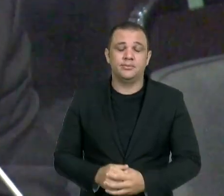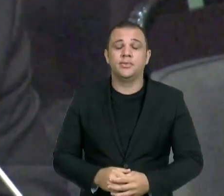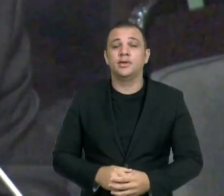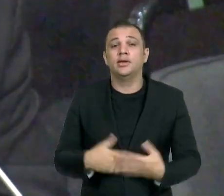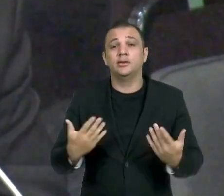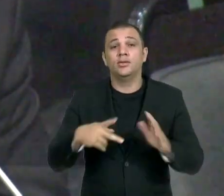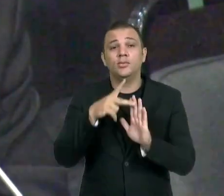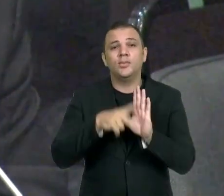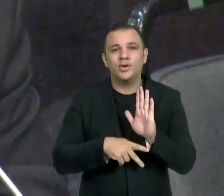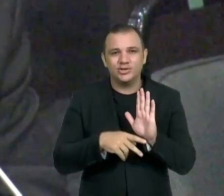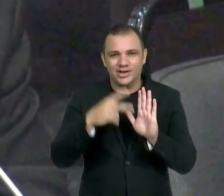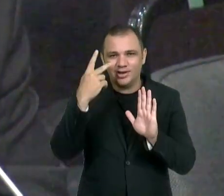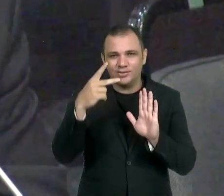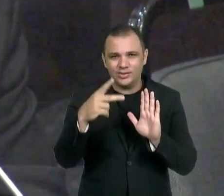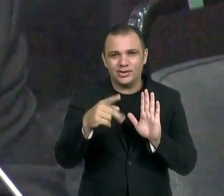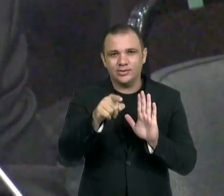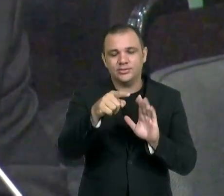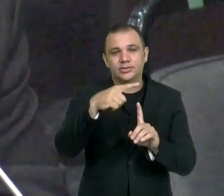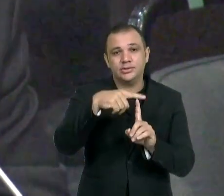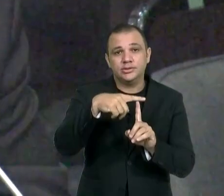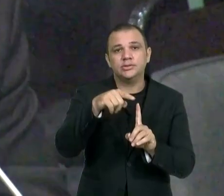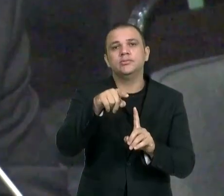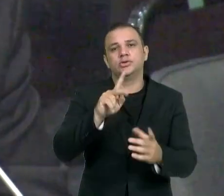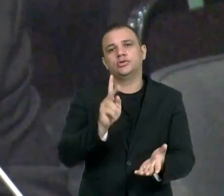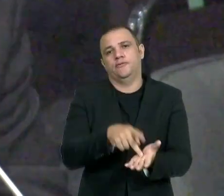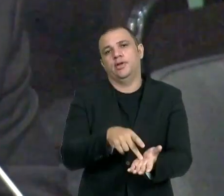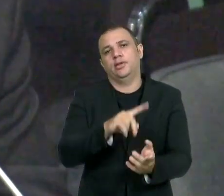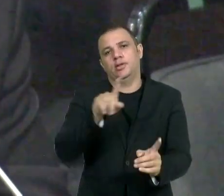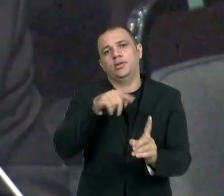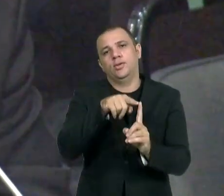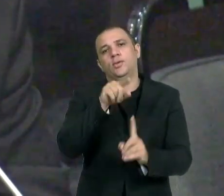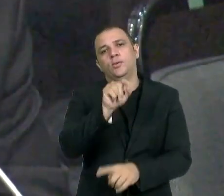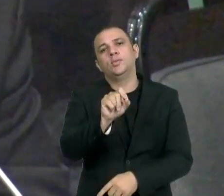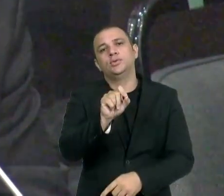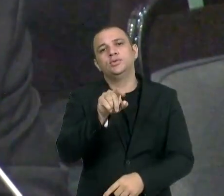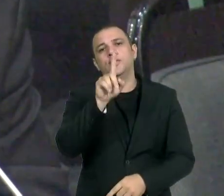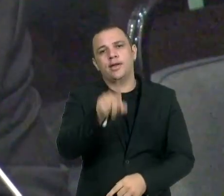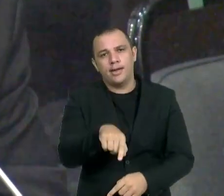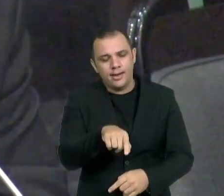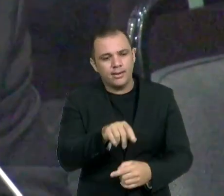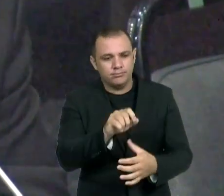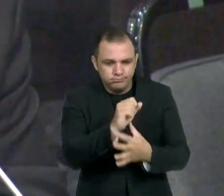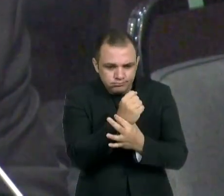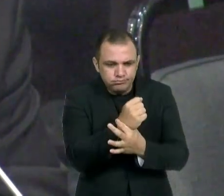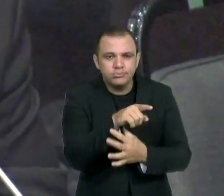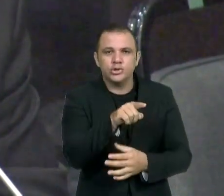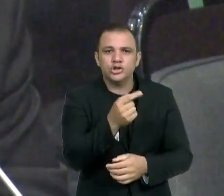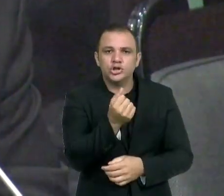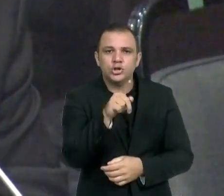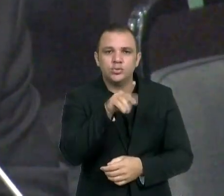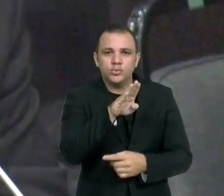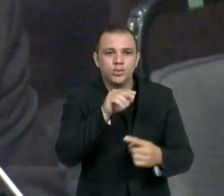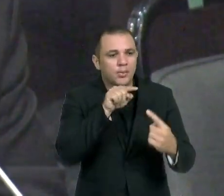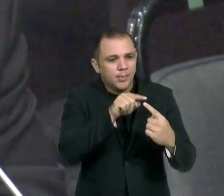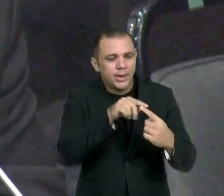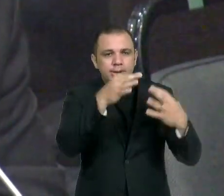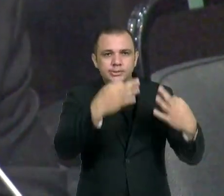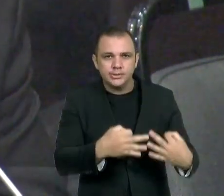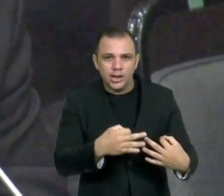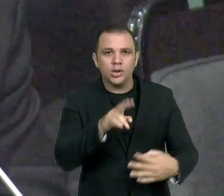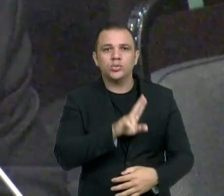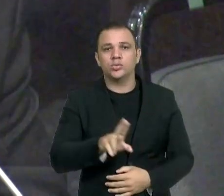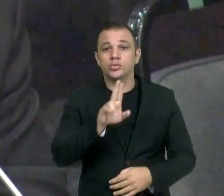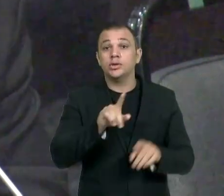momento, ele resguarda, de fato, a aplicação do dinheiro público, mas, principalmente, faz a reflexão necessária do